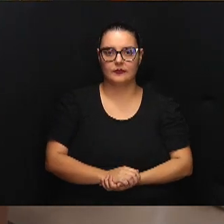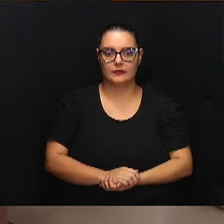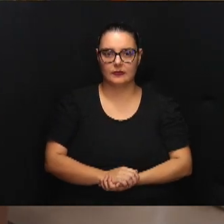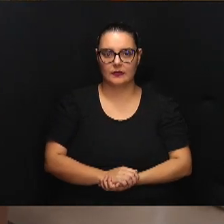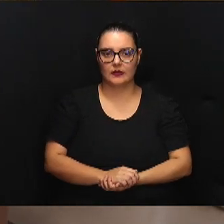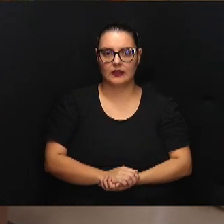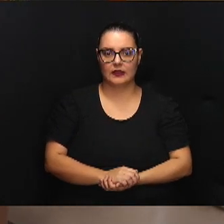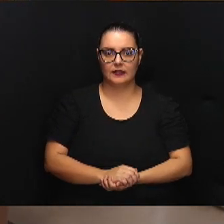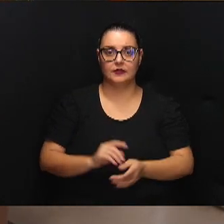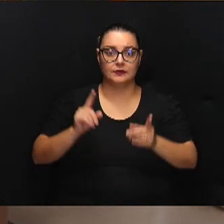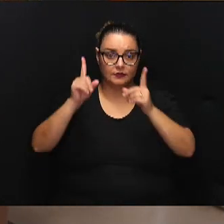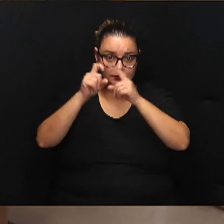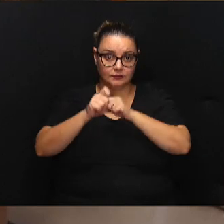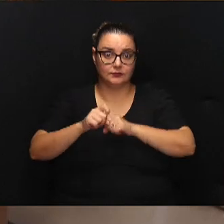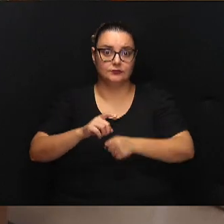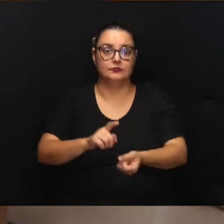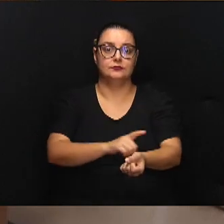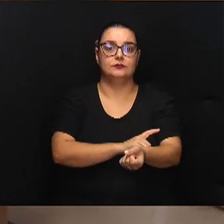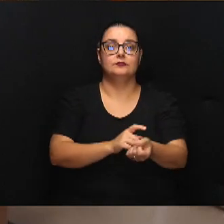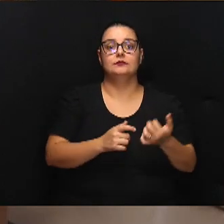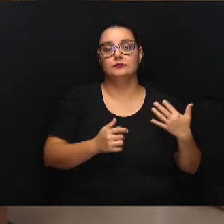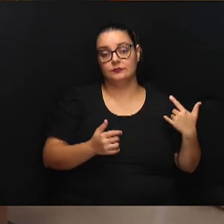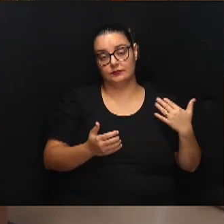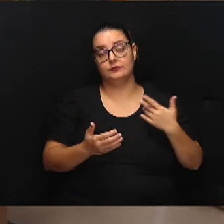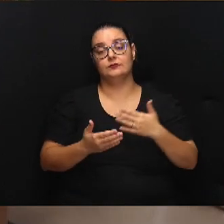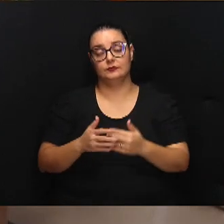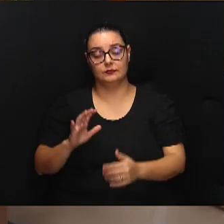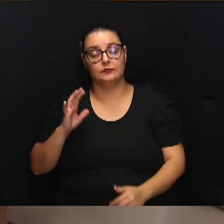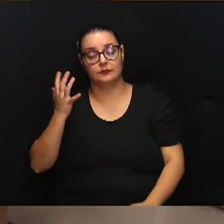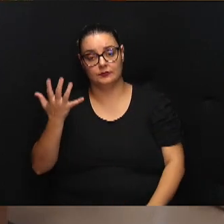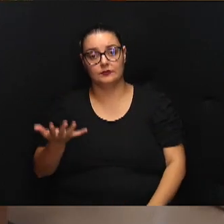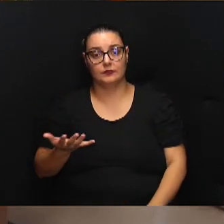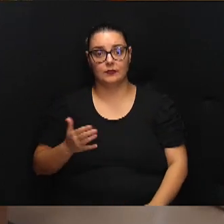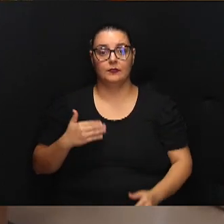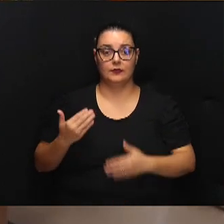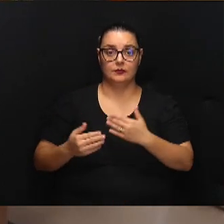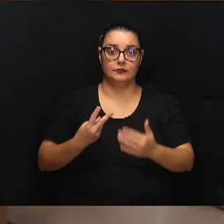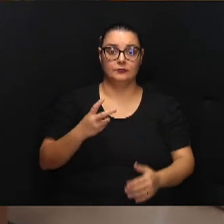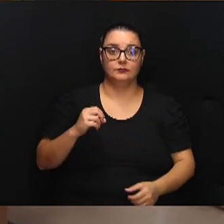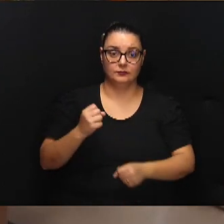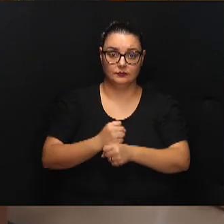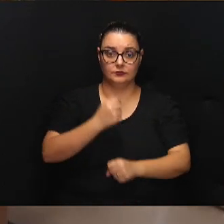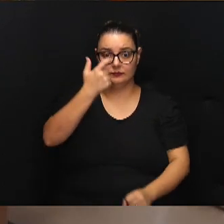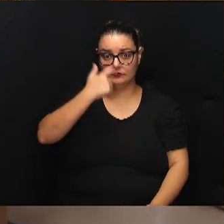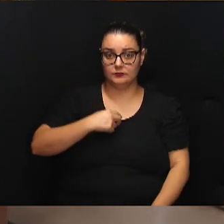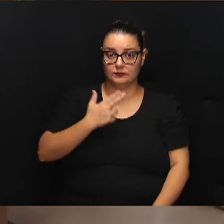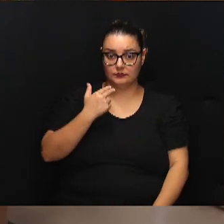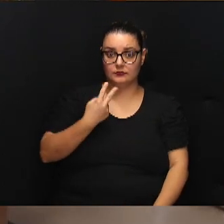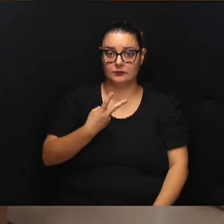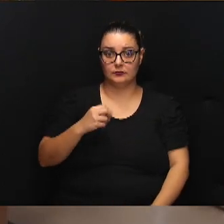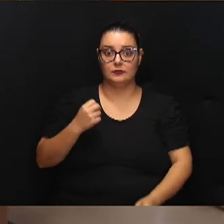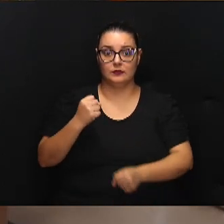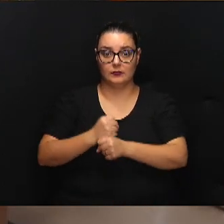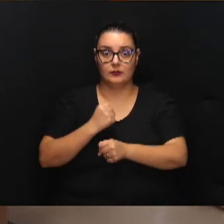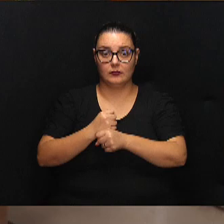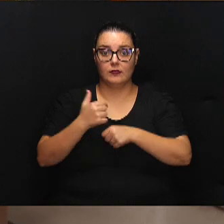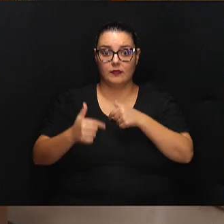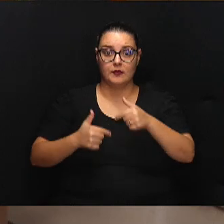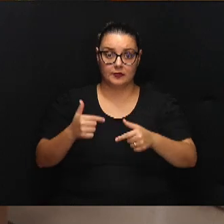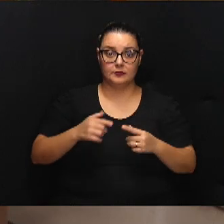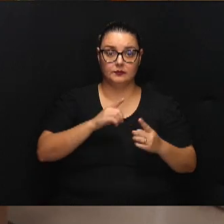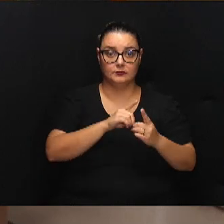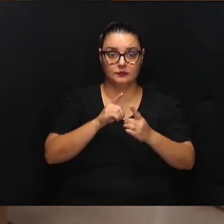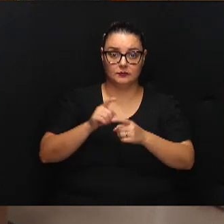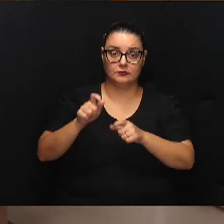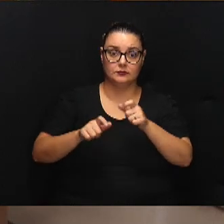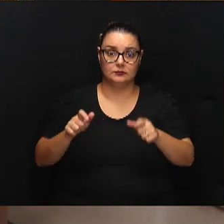Complicações do diabetes são muitas, vêm com o tempo, e ao longo desses 20 anos, eu sou nutricionista e faz 20 anos que eu trabalho com atendimento a pessoas